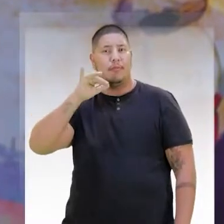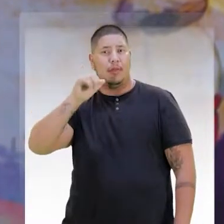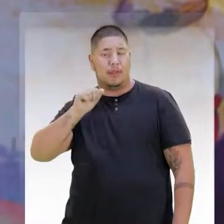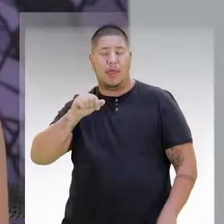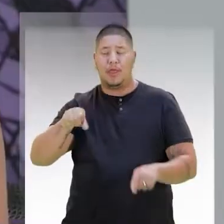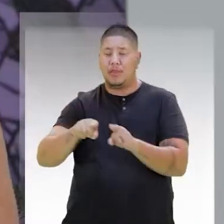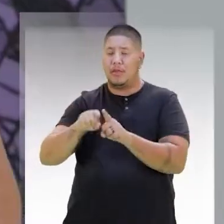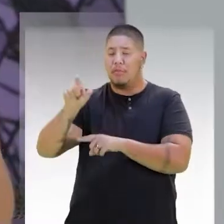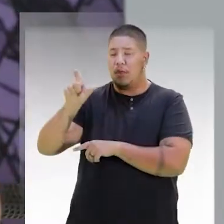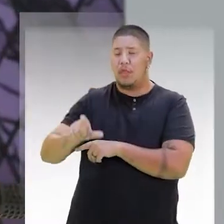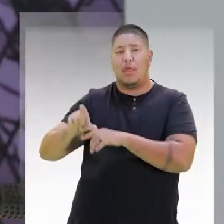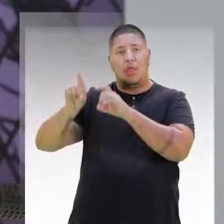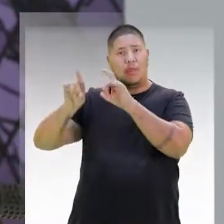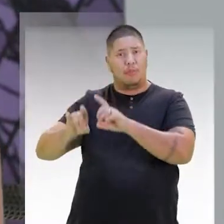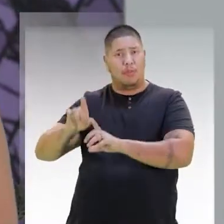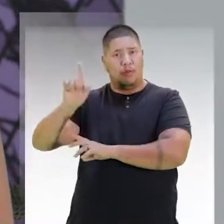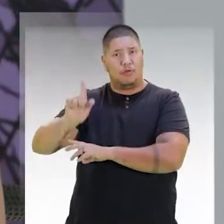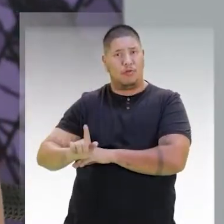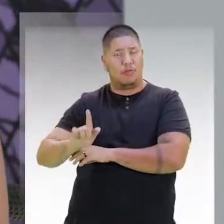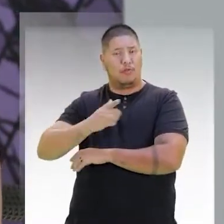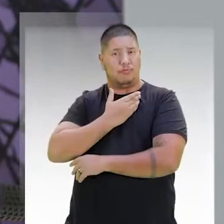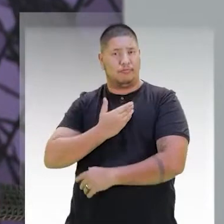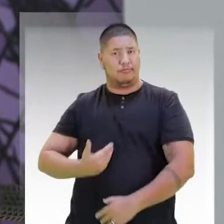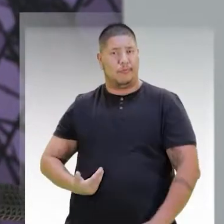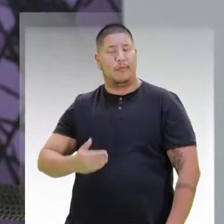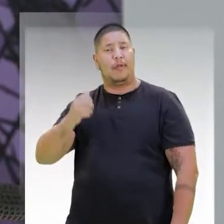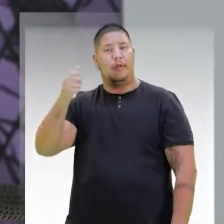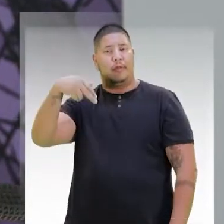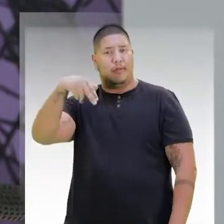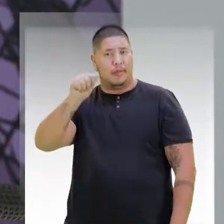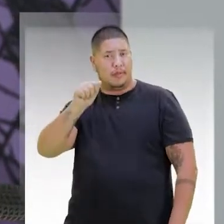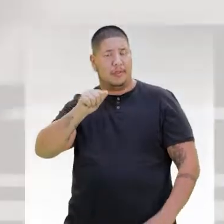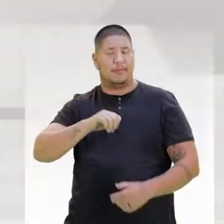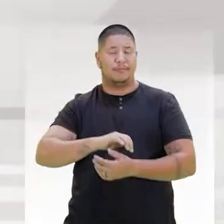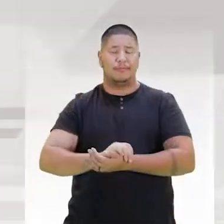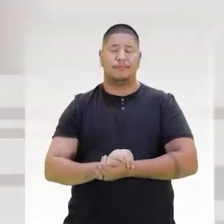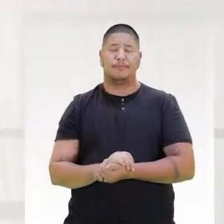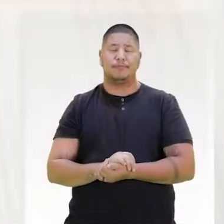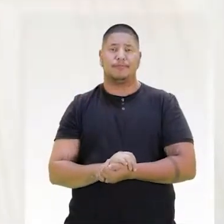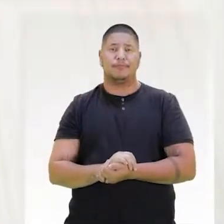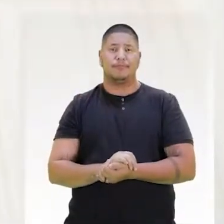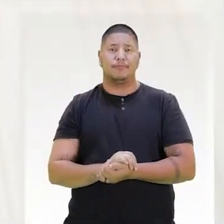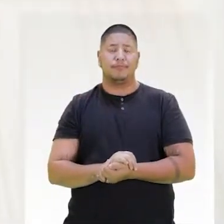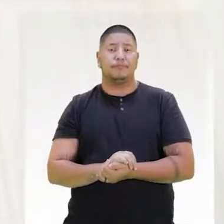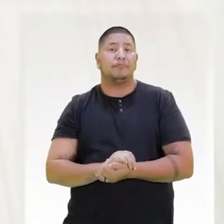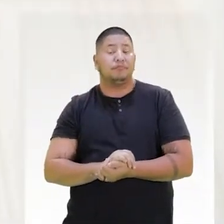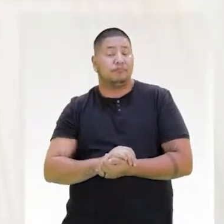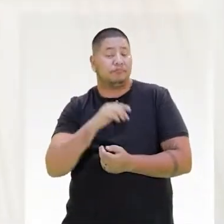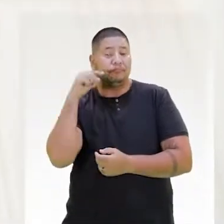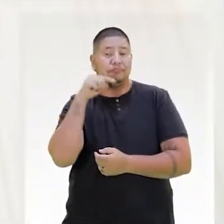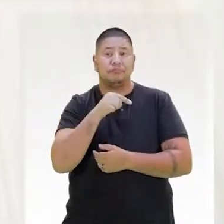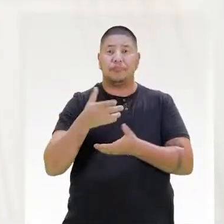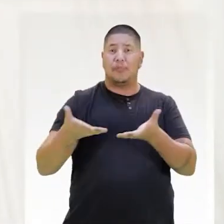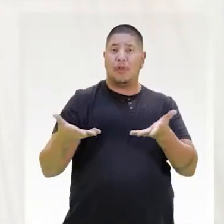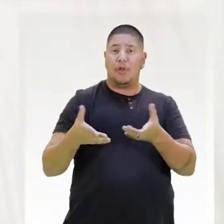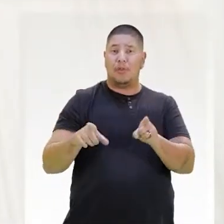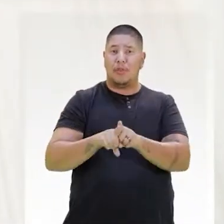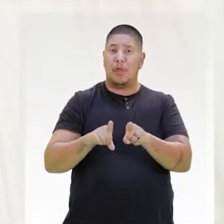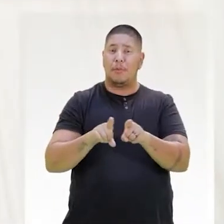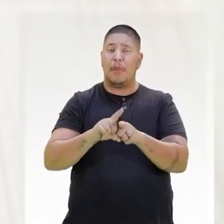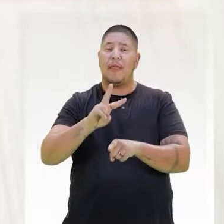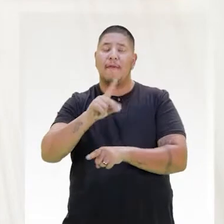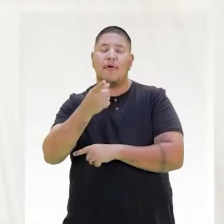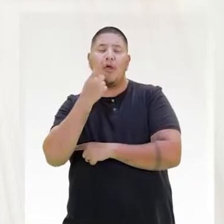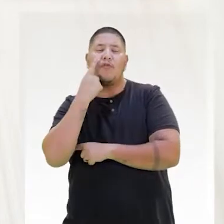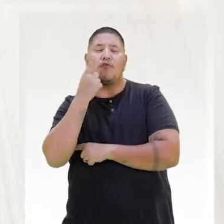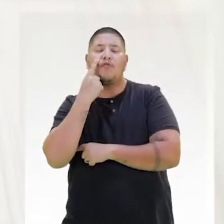Gugel, e com a especialista em gestão pública, Ana Paula Feminella. Nesta edição, você vai ficar por dentro